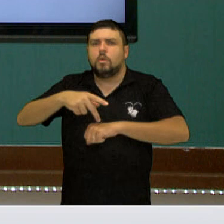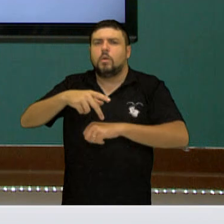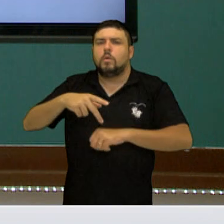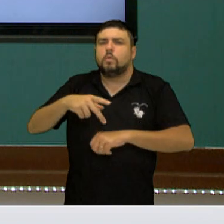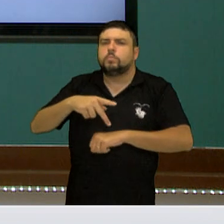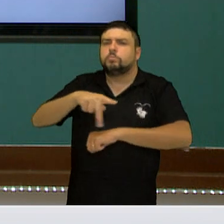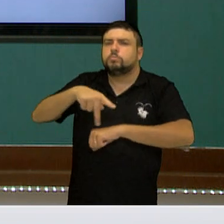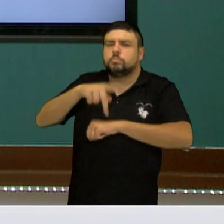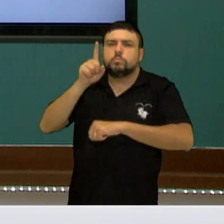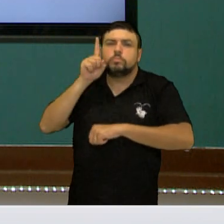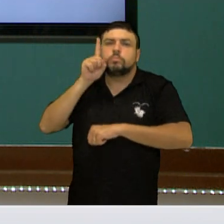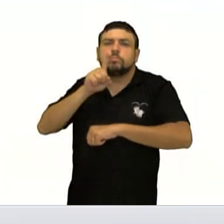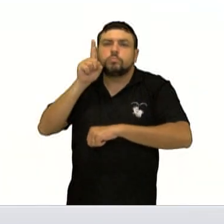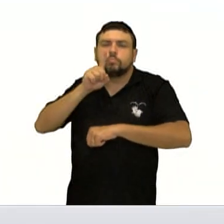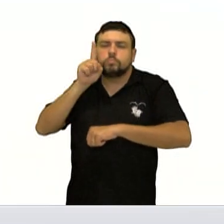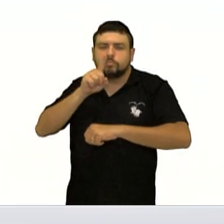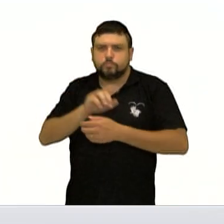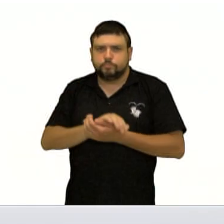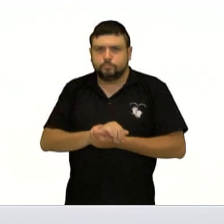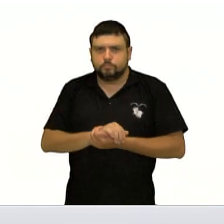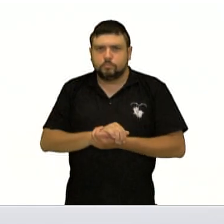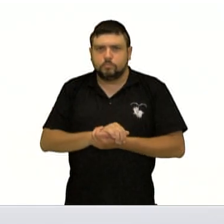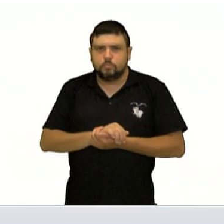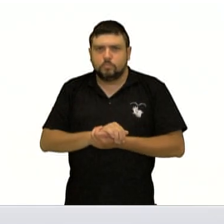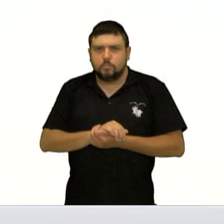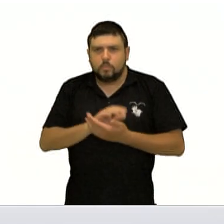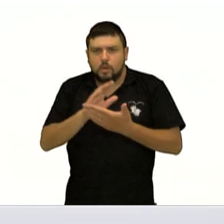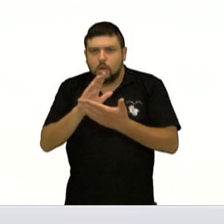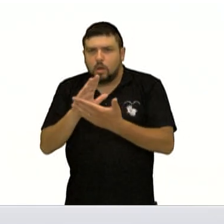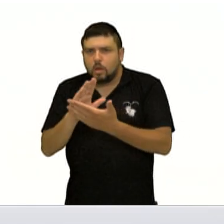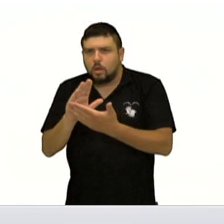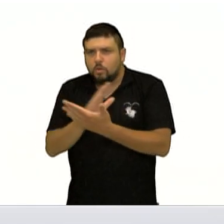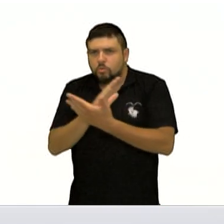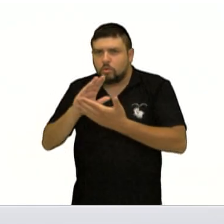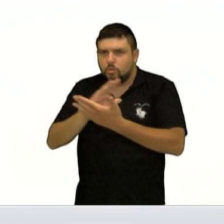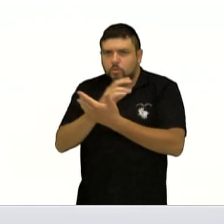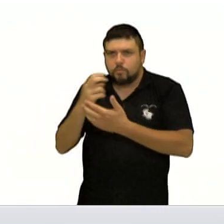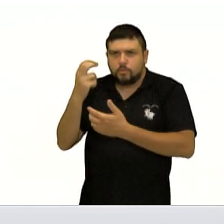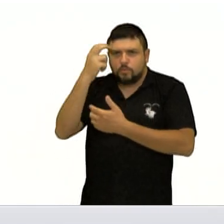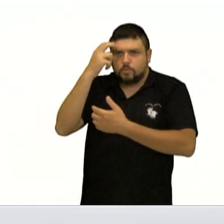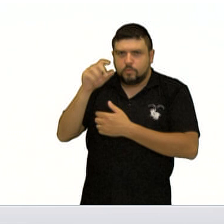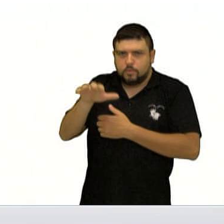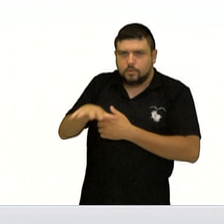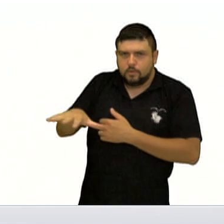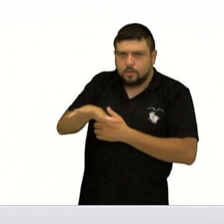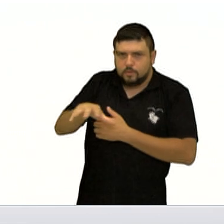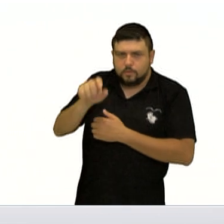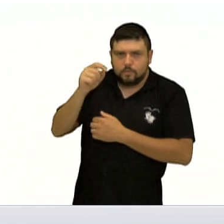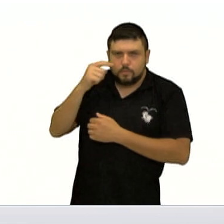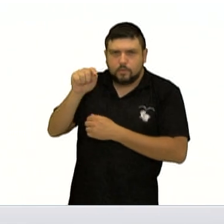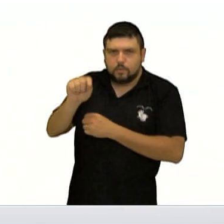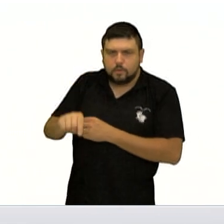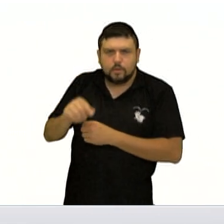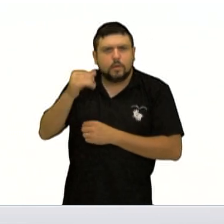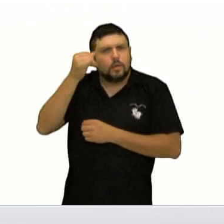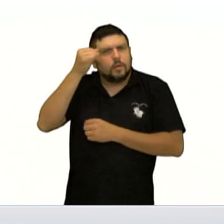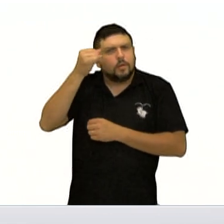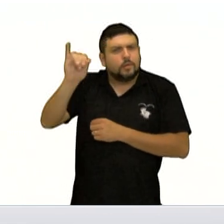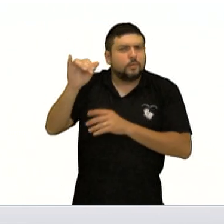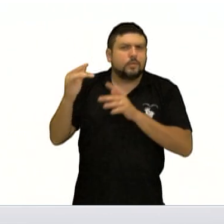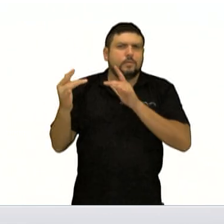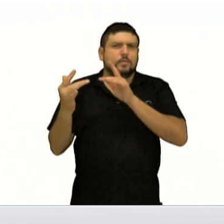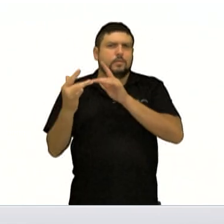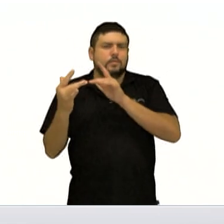Na América do Norte. Para algumas culturas, como os Lakotas, às vezes evitar intencionalmente contatos pode ser